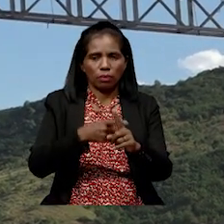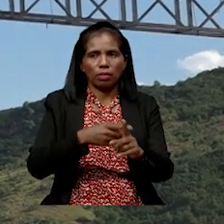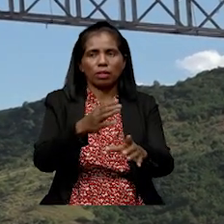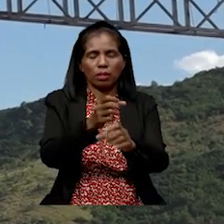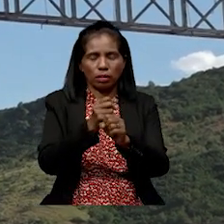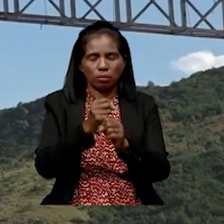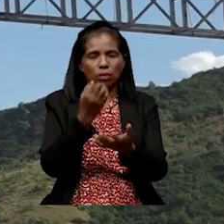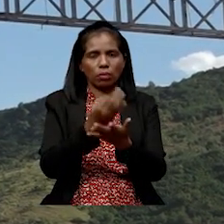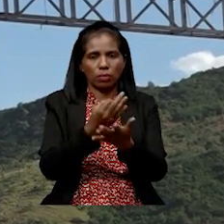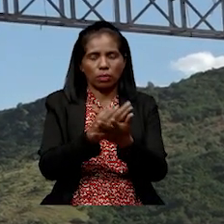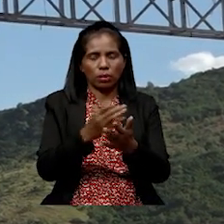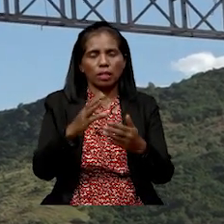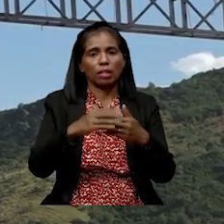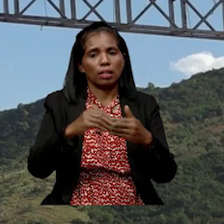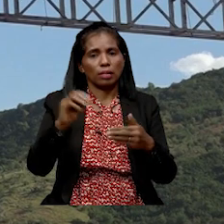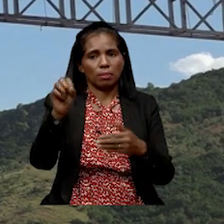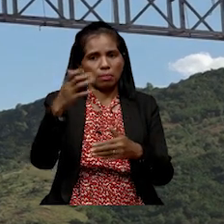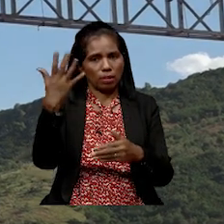rastro.